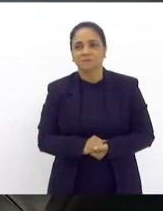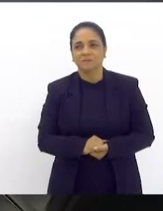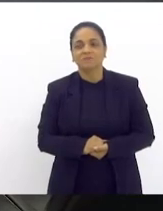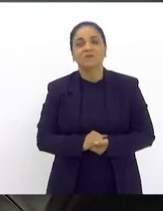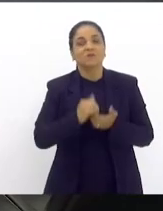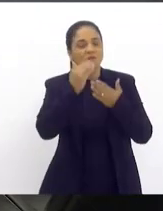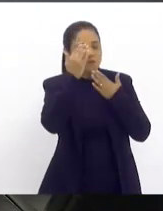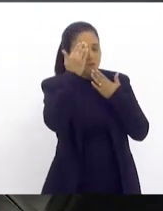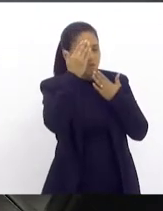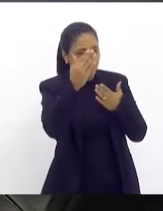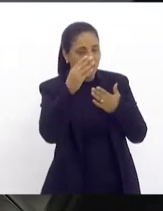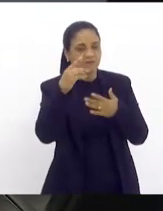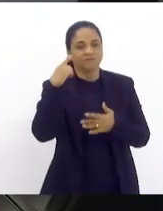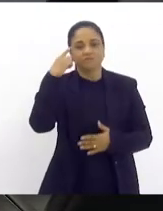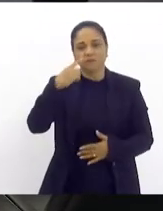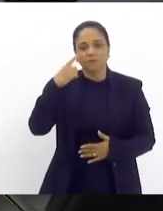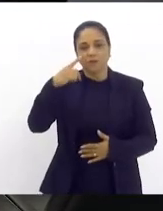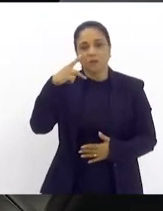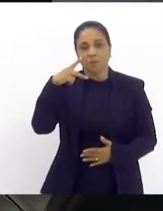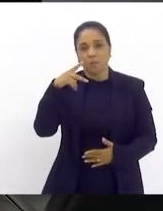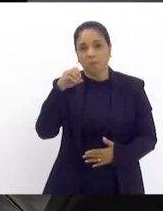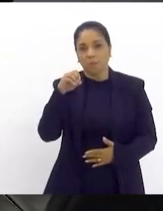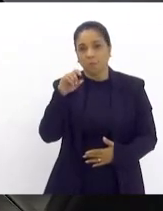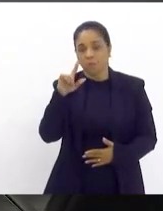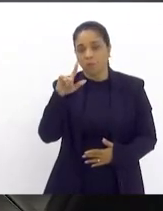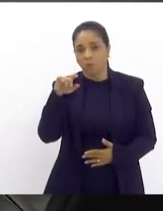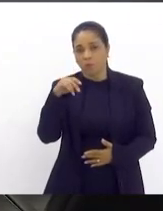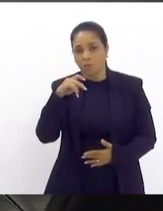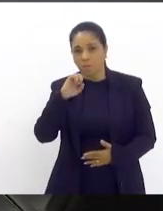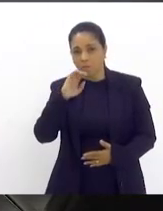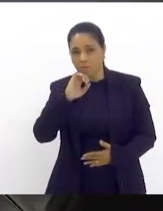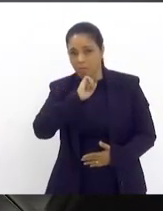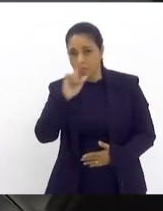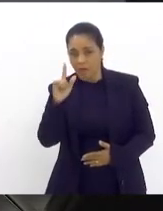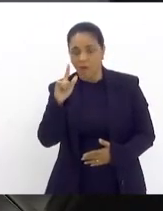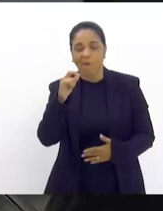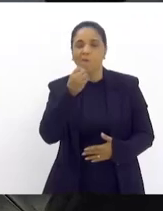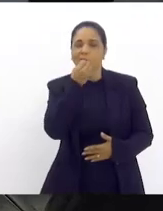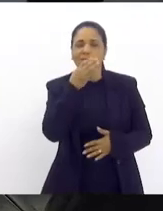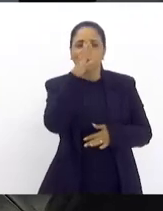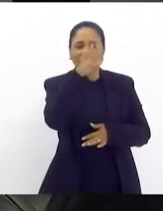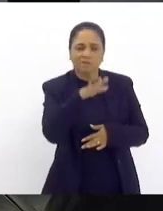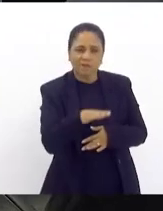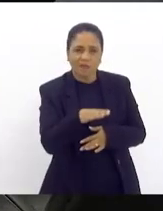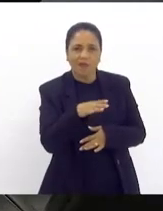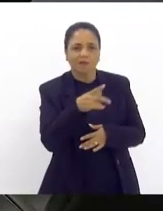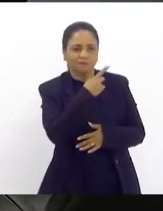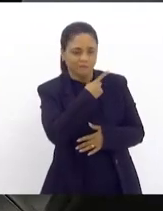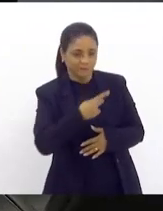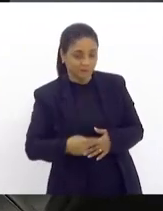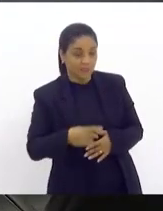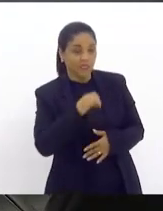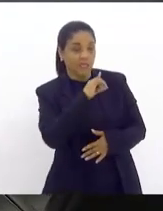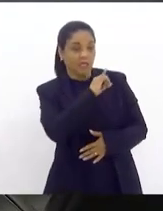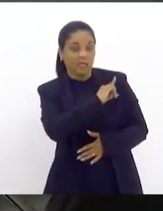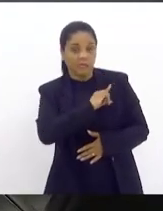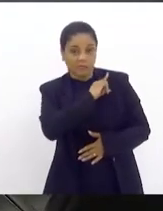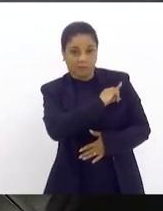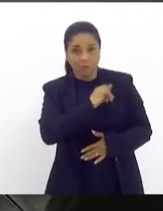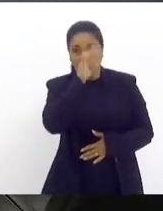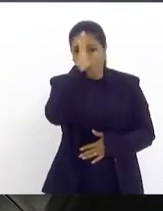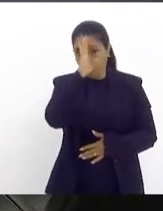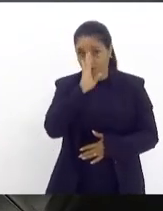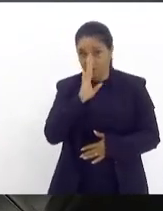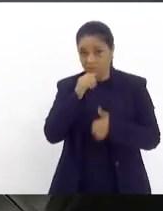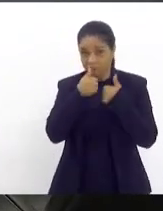Obrigado Deputado pobel Boa tarde Presidente queria falar sobre isso Itaboraí Vai ter ônibus gratuito sim